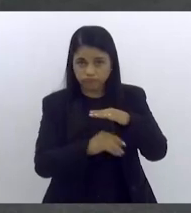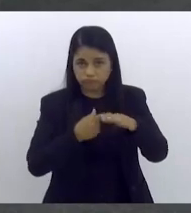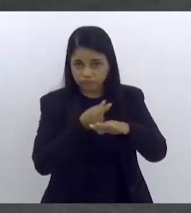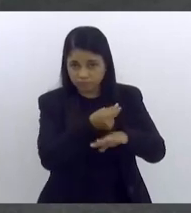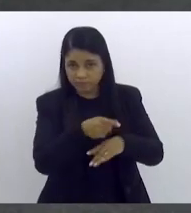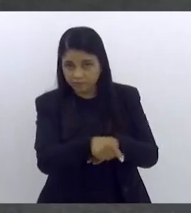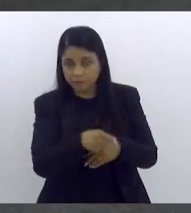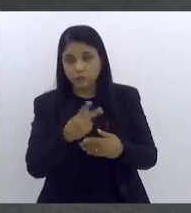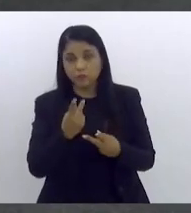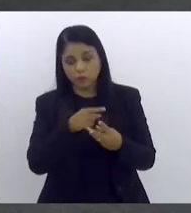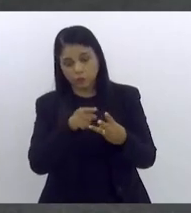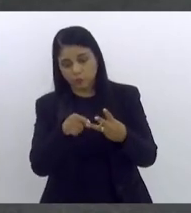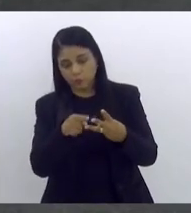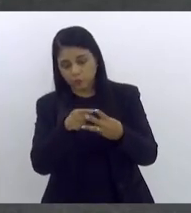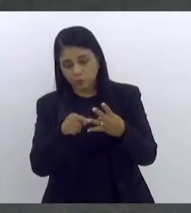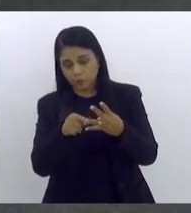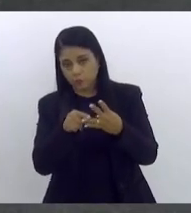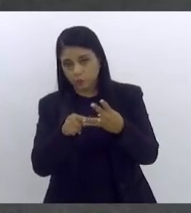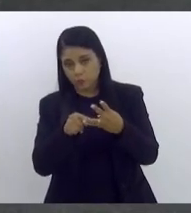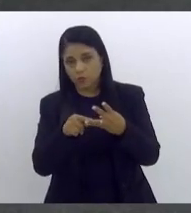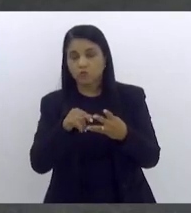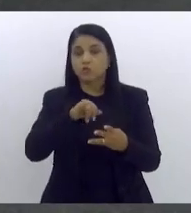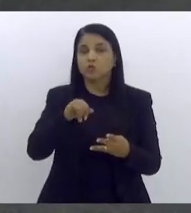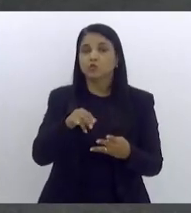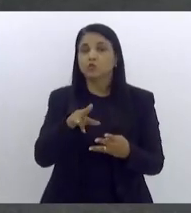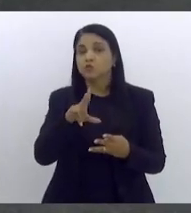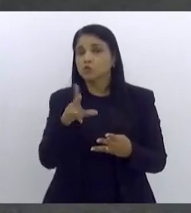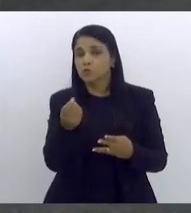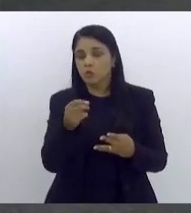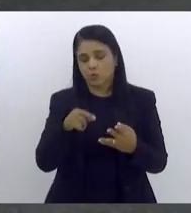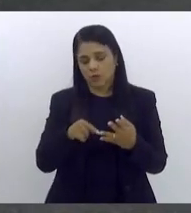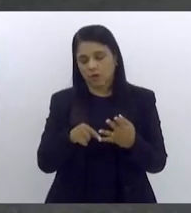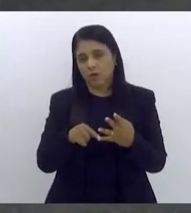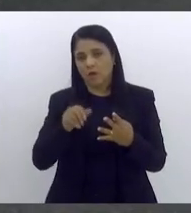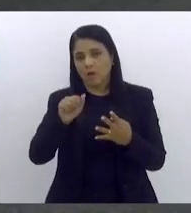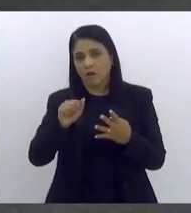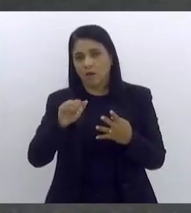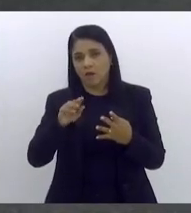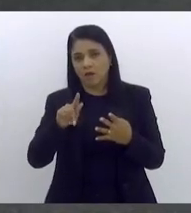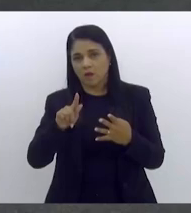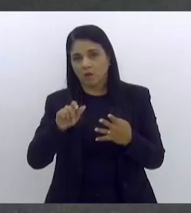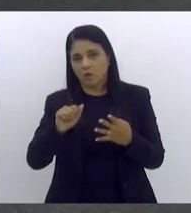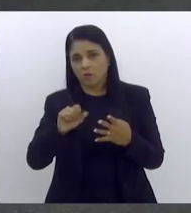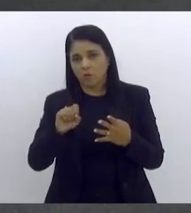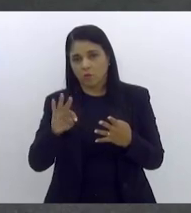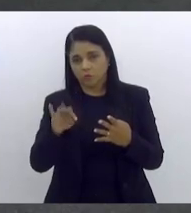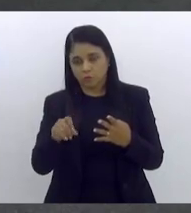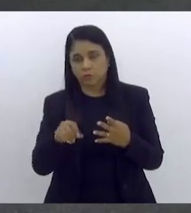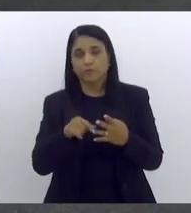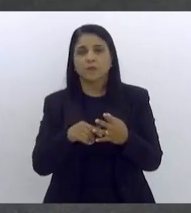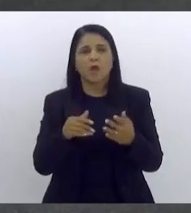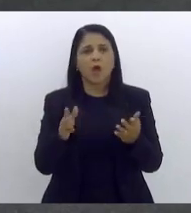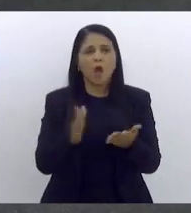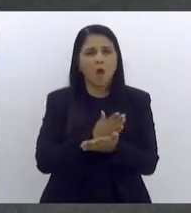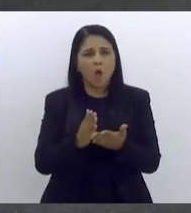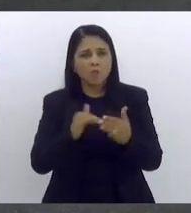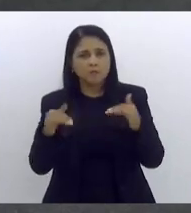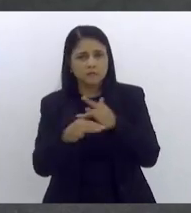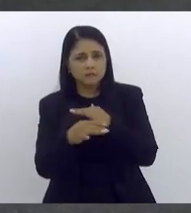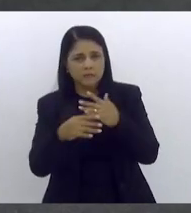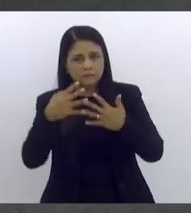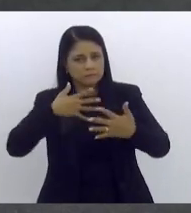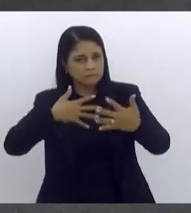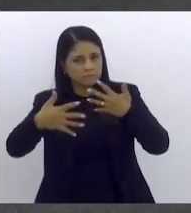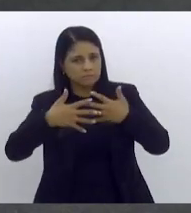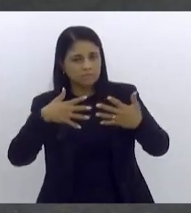deveria ser para os meses de julho e agosto. Em algumas cidades foi feita transparência, as secretarias municipais foram chamadas